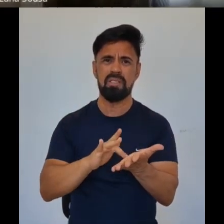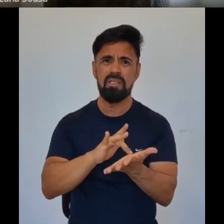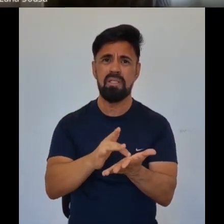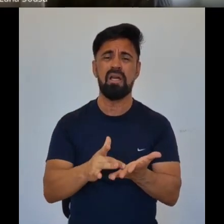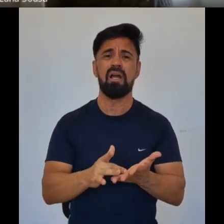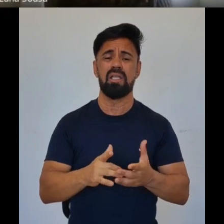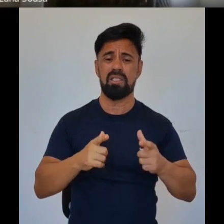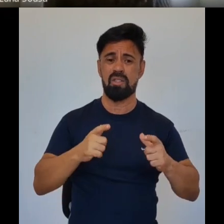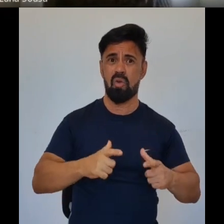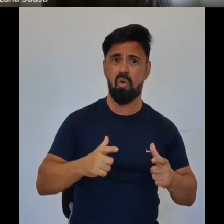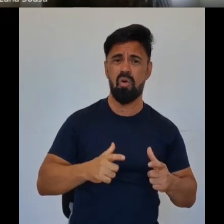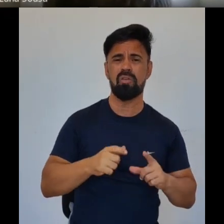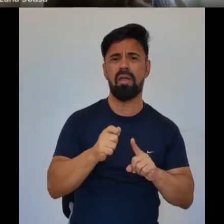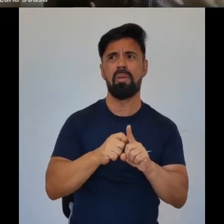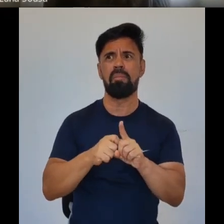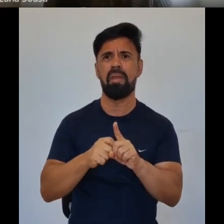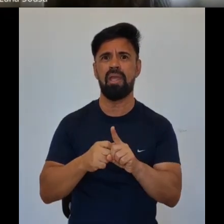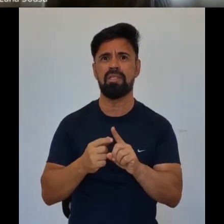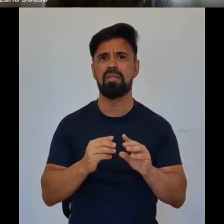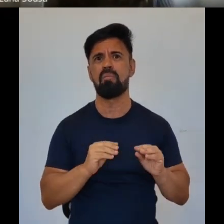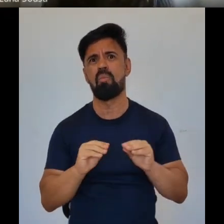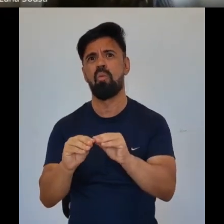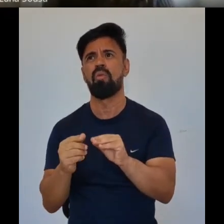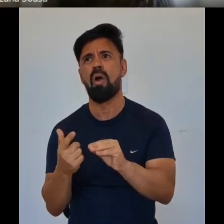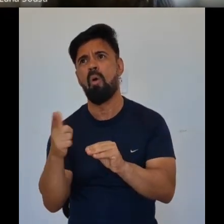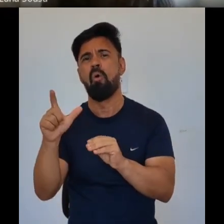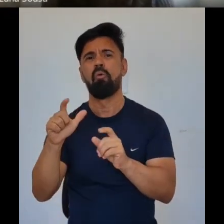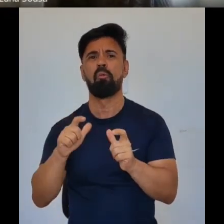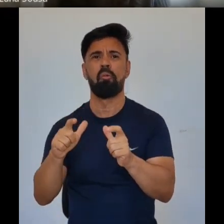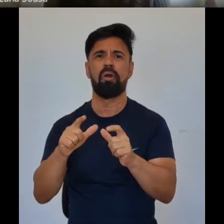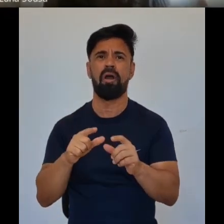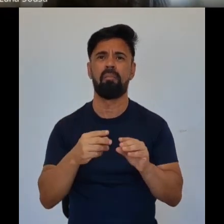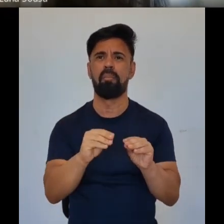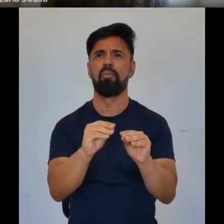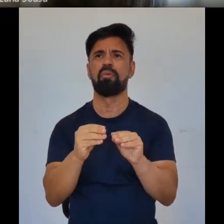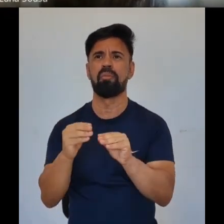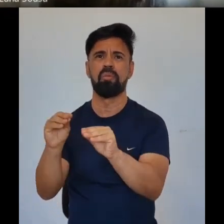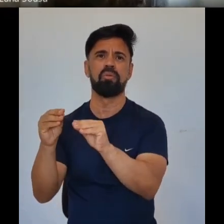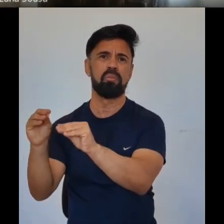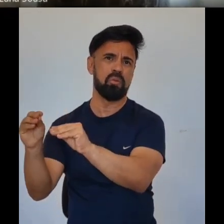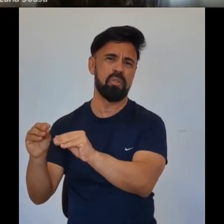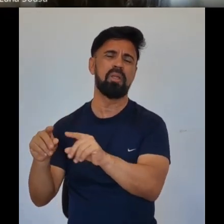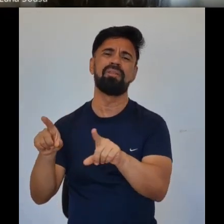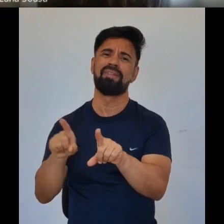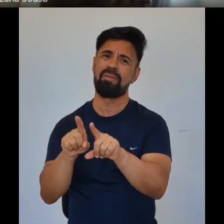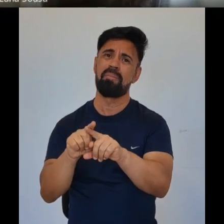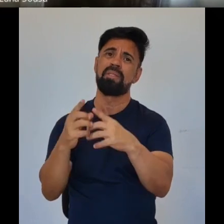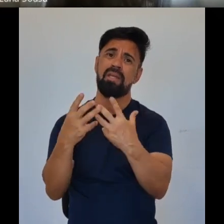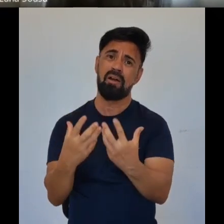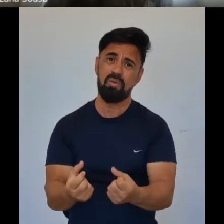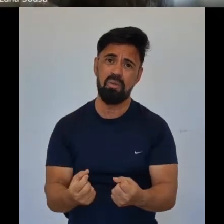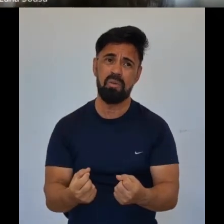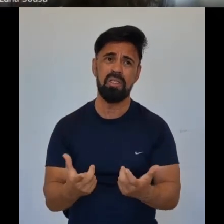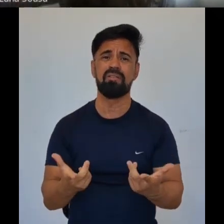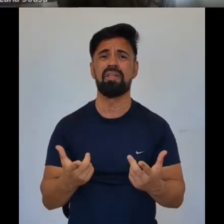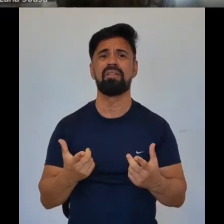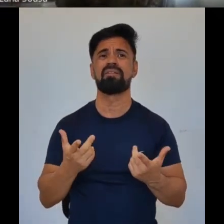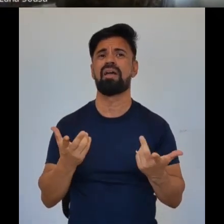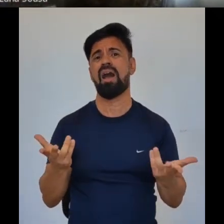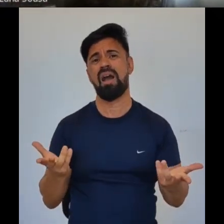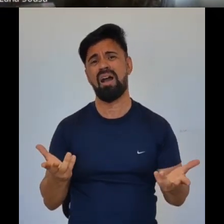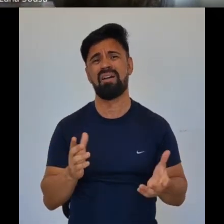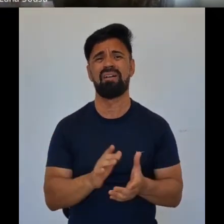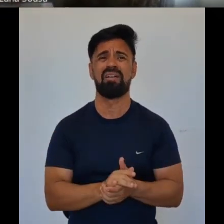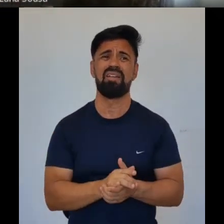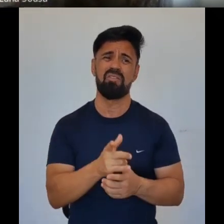para um outro território. E ela tem que ser acolhida lá também. Não adianta aquele discurso de, você pertence àquela unidade